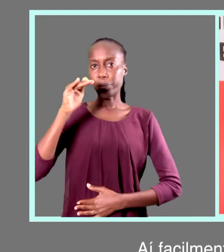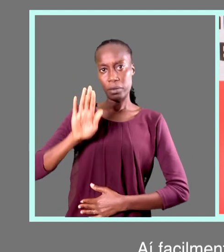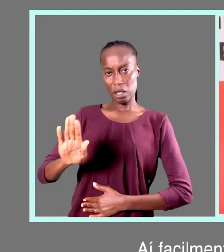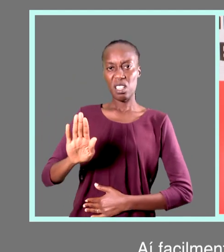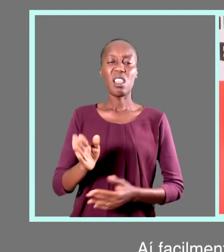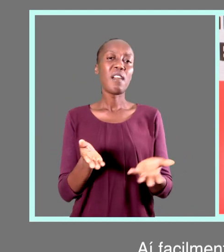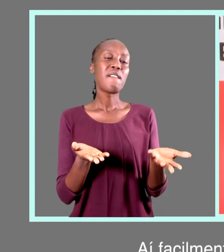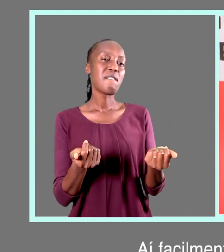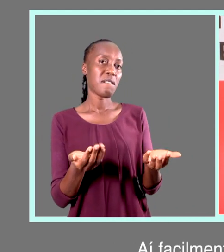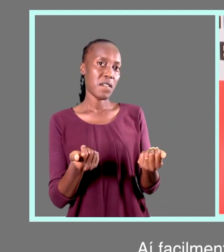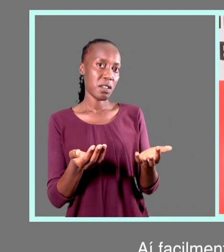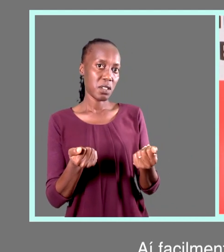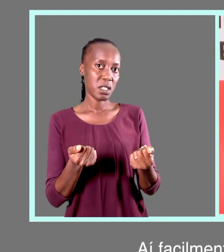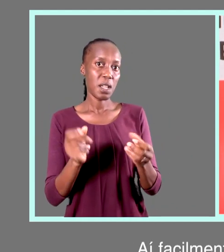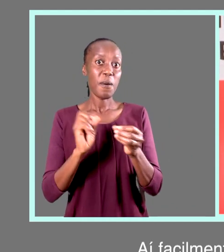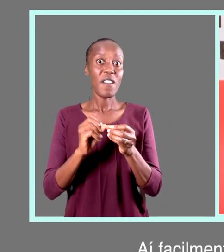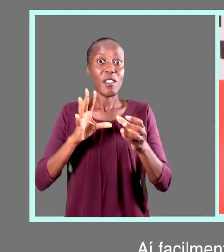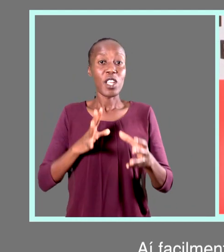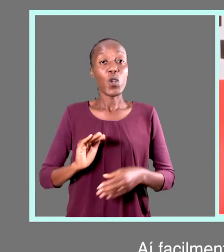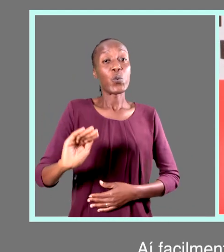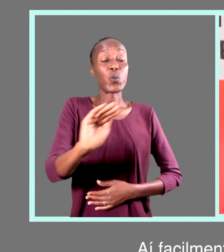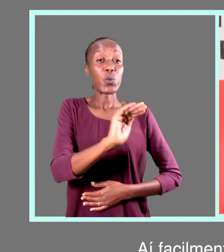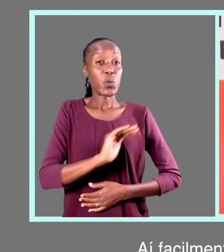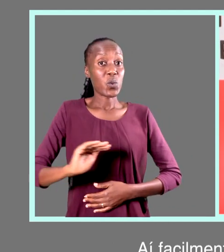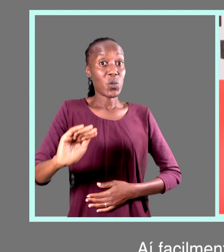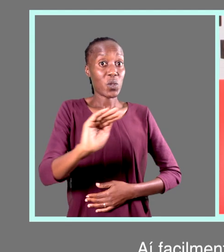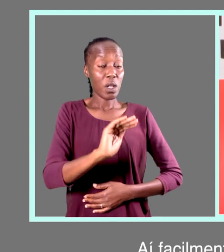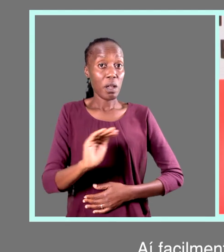aí já facilmente podemos ter uma sociedade